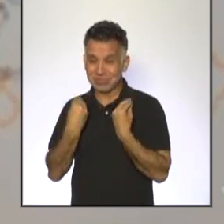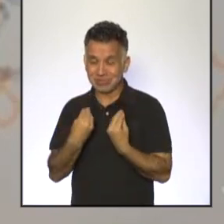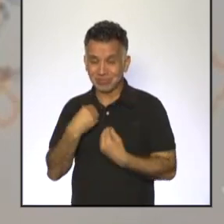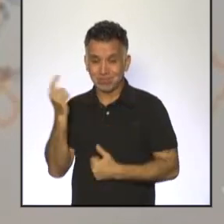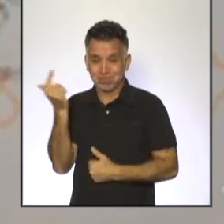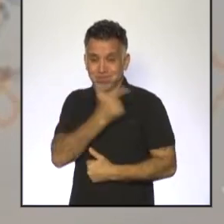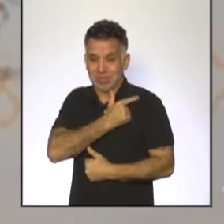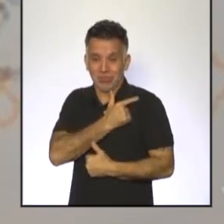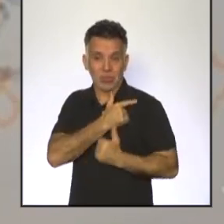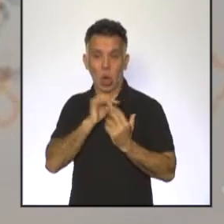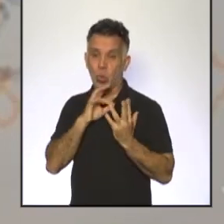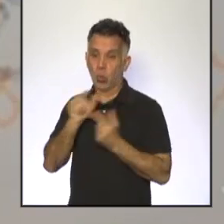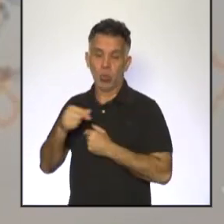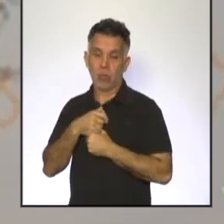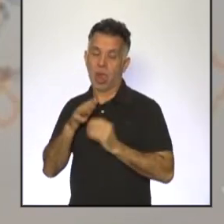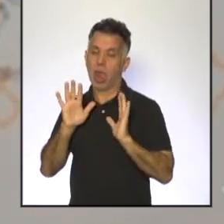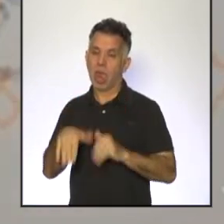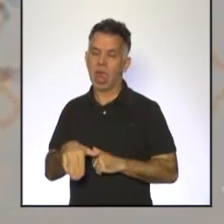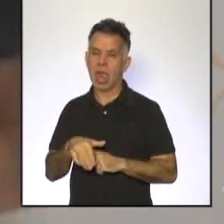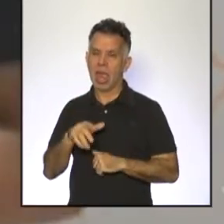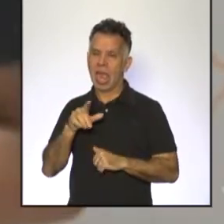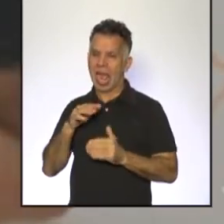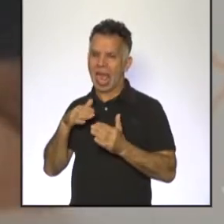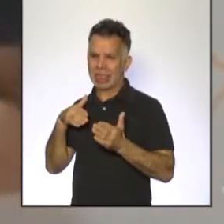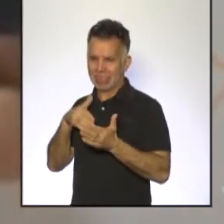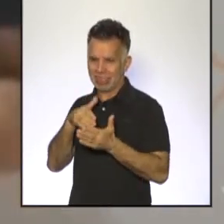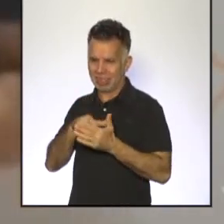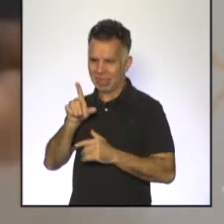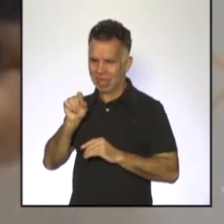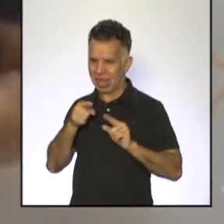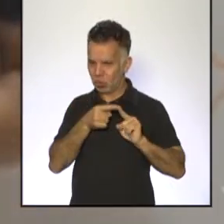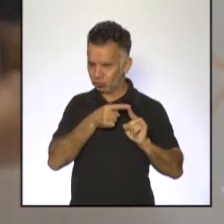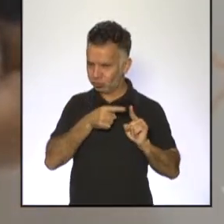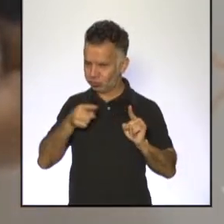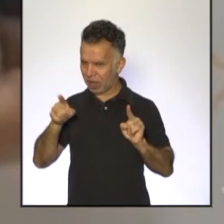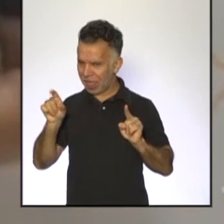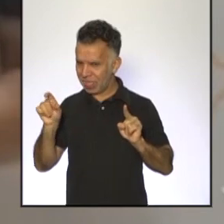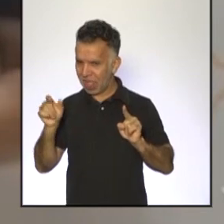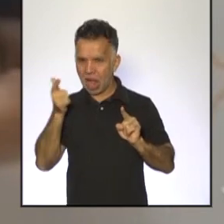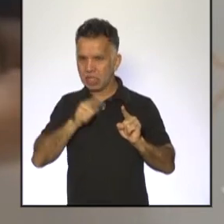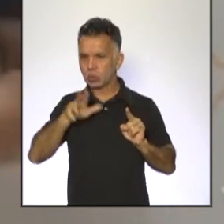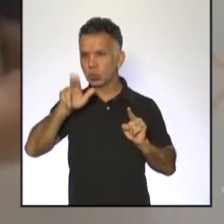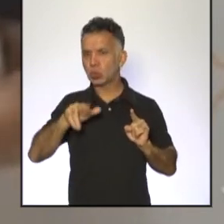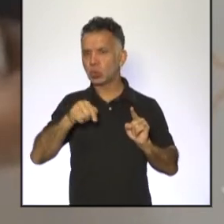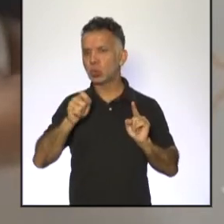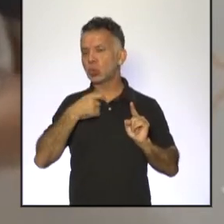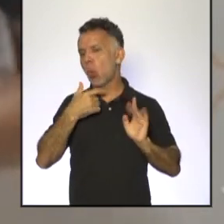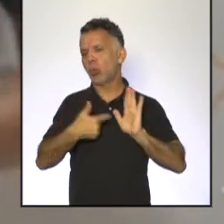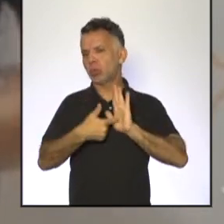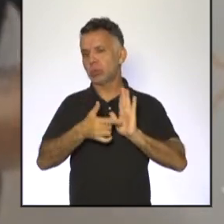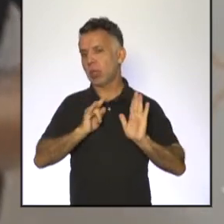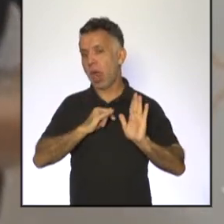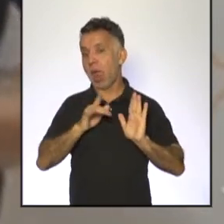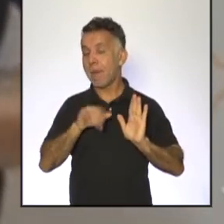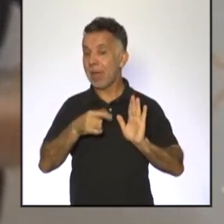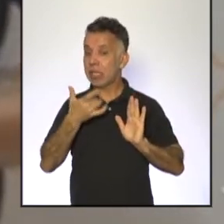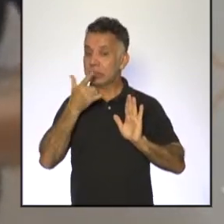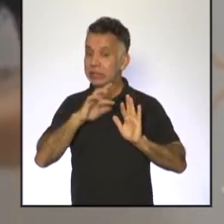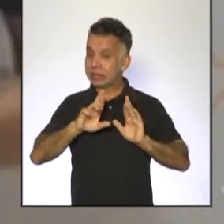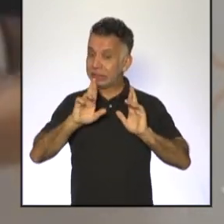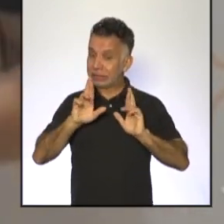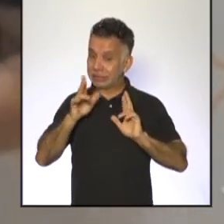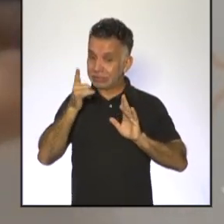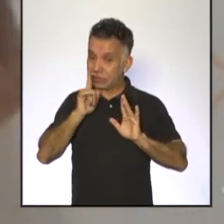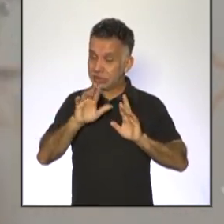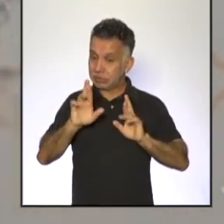foi registrado na humanidade. Espera-se que o Big One possa ultrapassar isso. E aí, para você ter noção do que